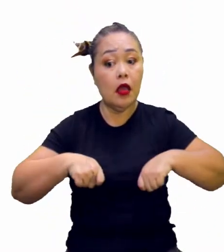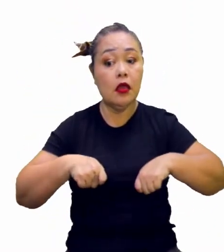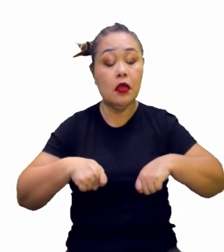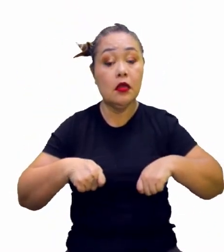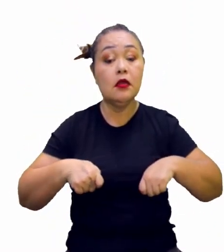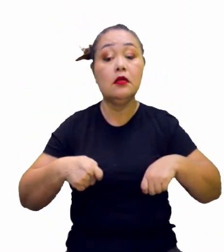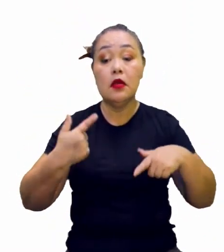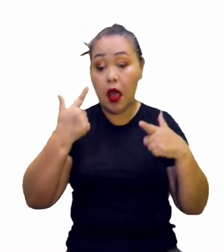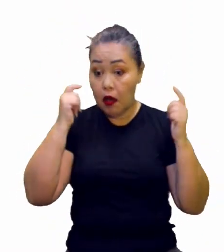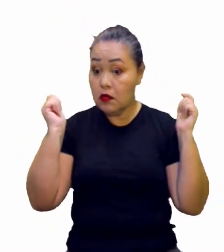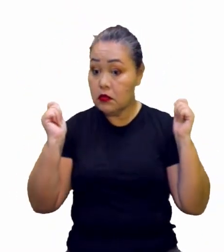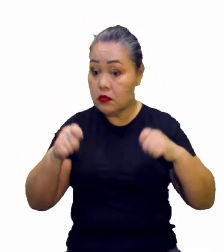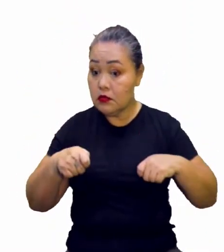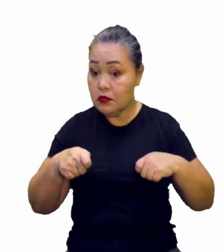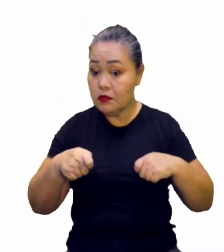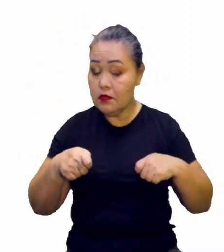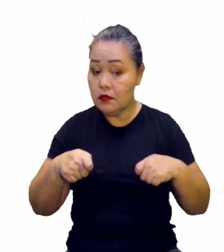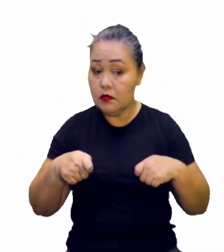viabiliza